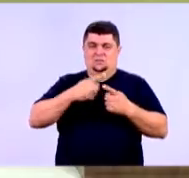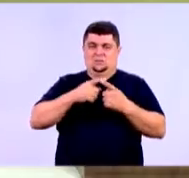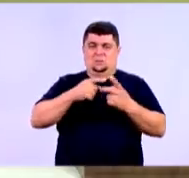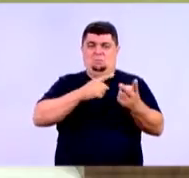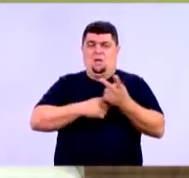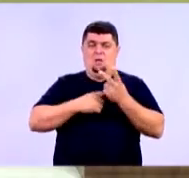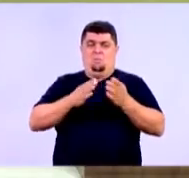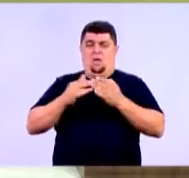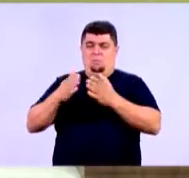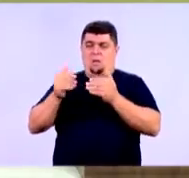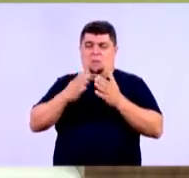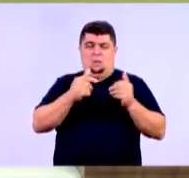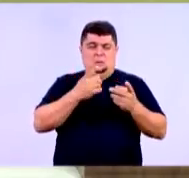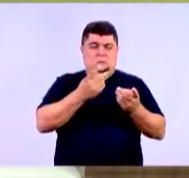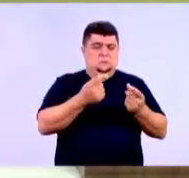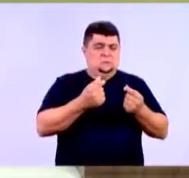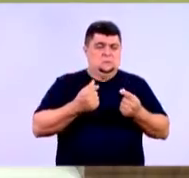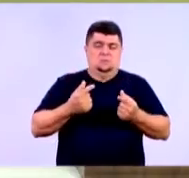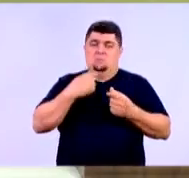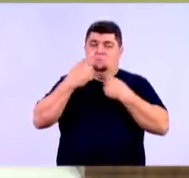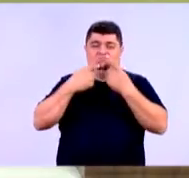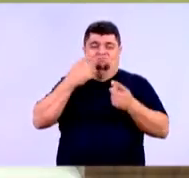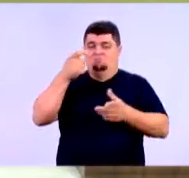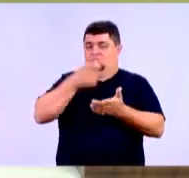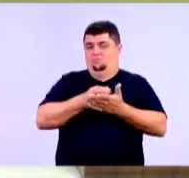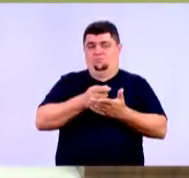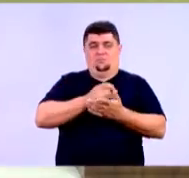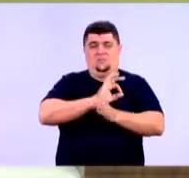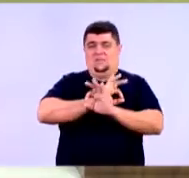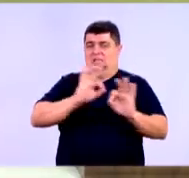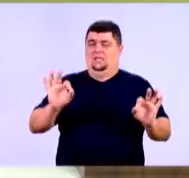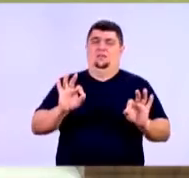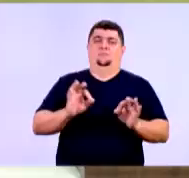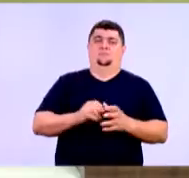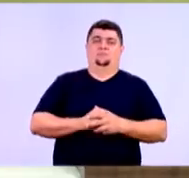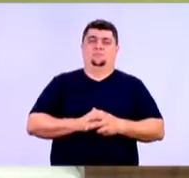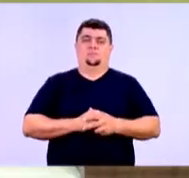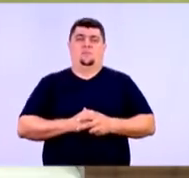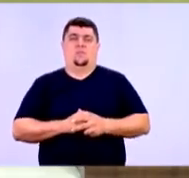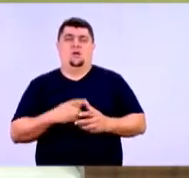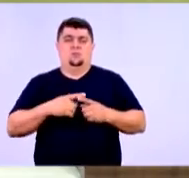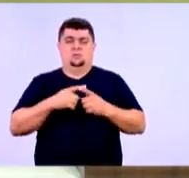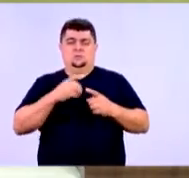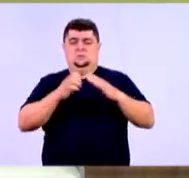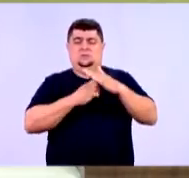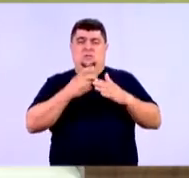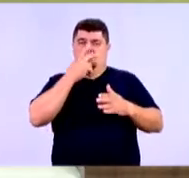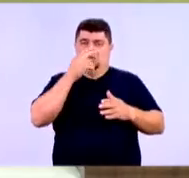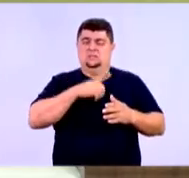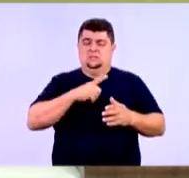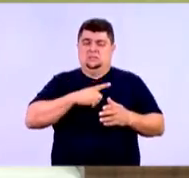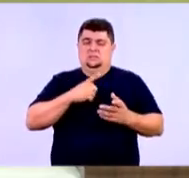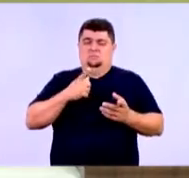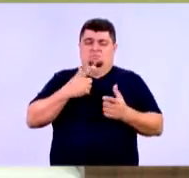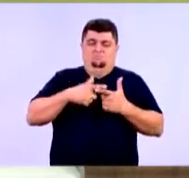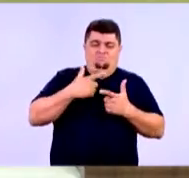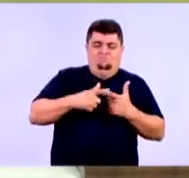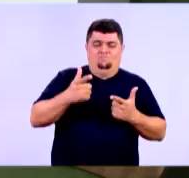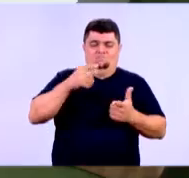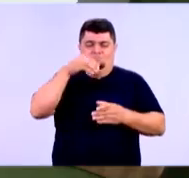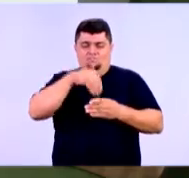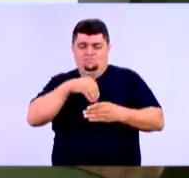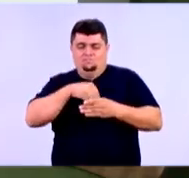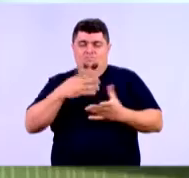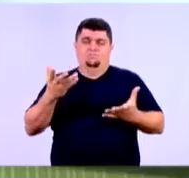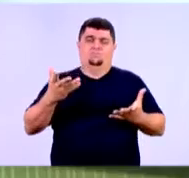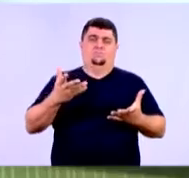está se estruturando de uma forma positiva para que ela possa realmente saldar com esses compromissos, né?